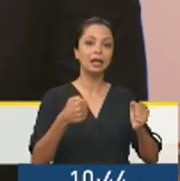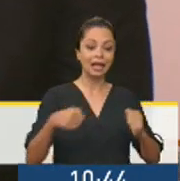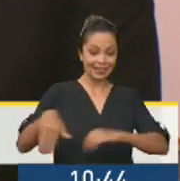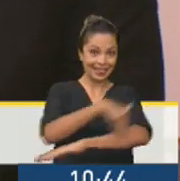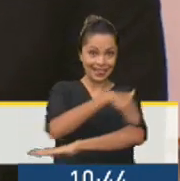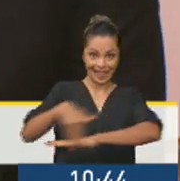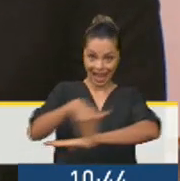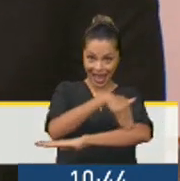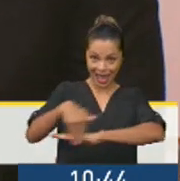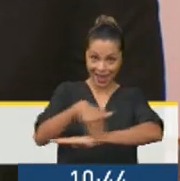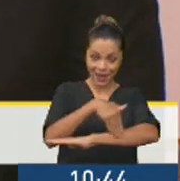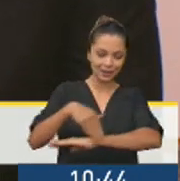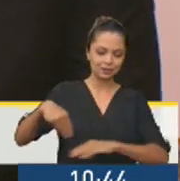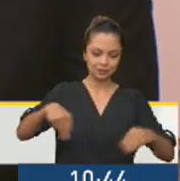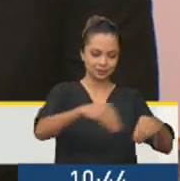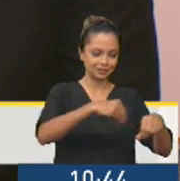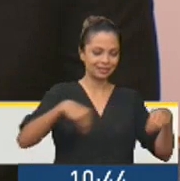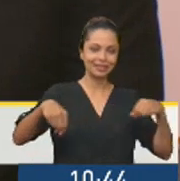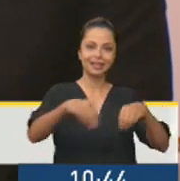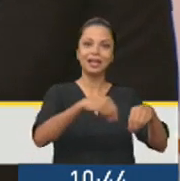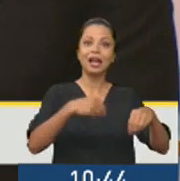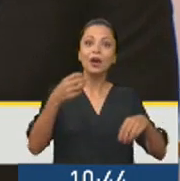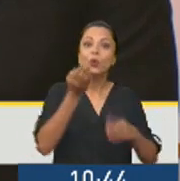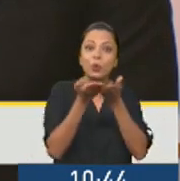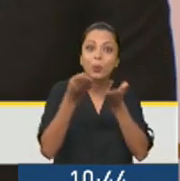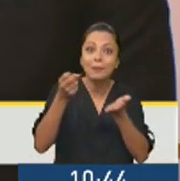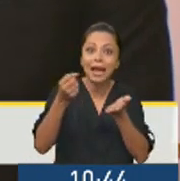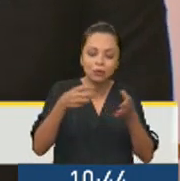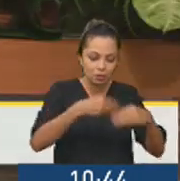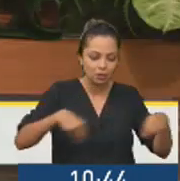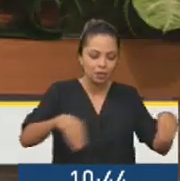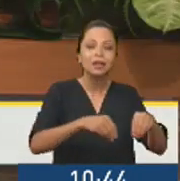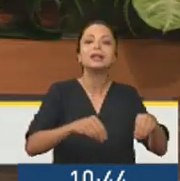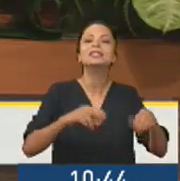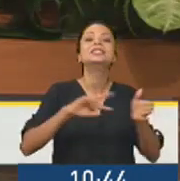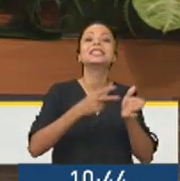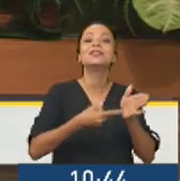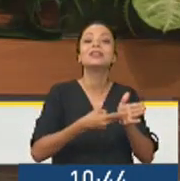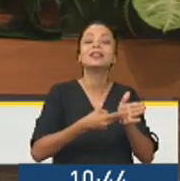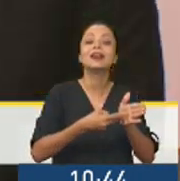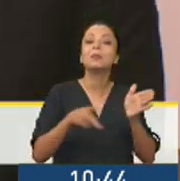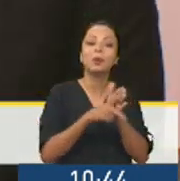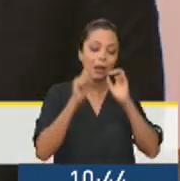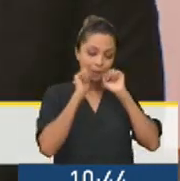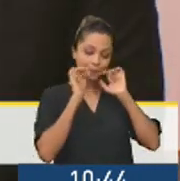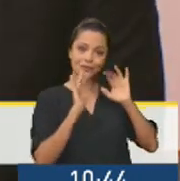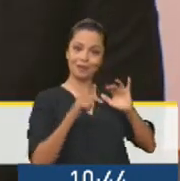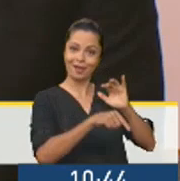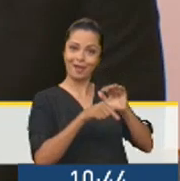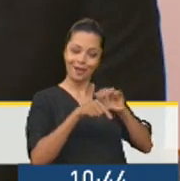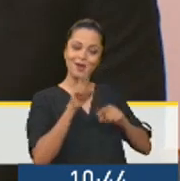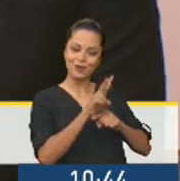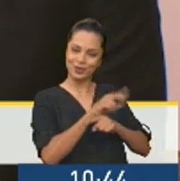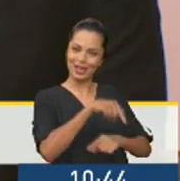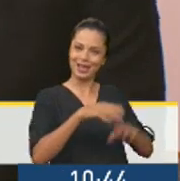manhã, um pouquinho de farinha, como se fosse para abençoar o estabelecimento. Como é que é? Joga para cima? Não é para cima, não. Joga assim na porta, assim, um pouquinho